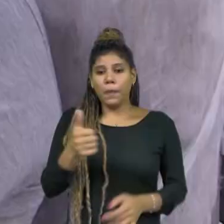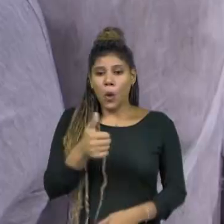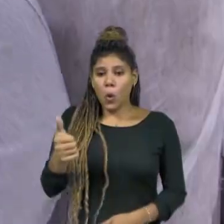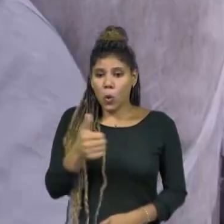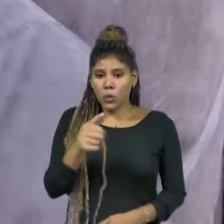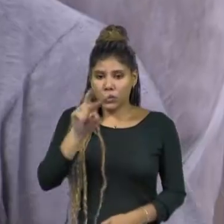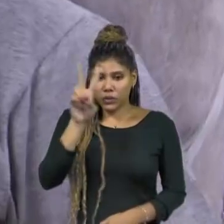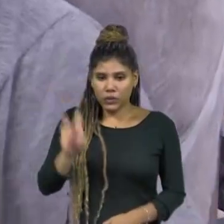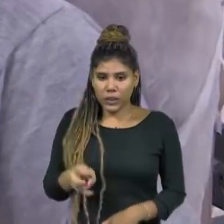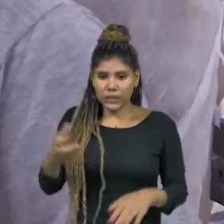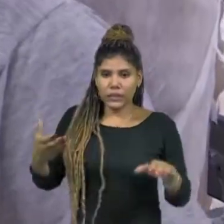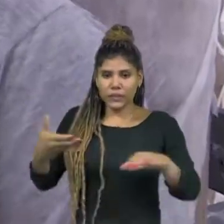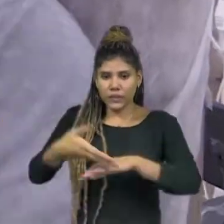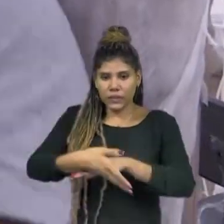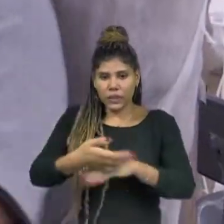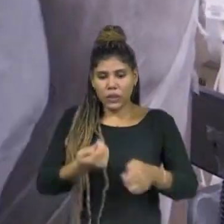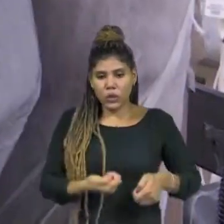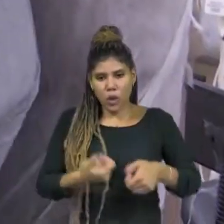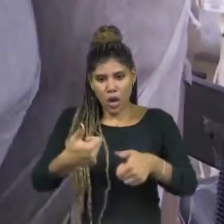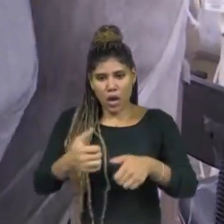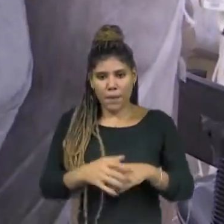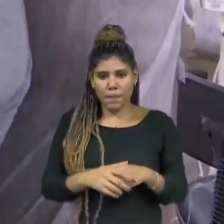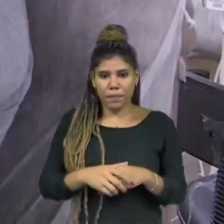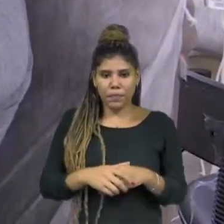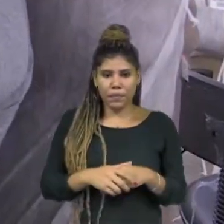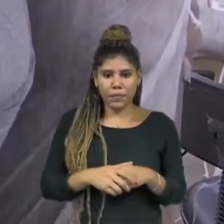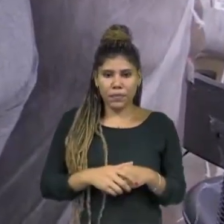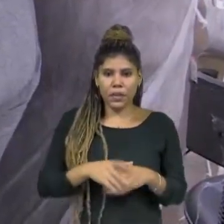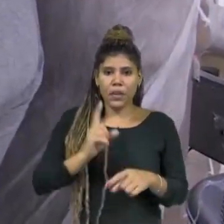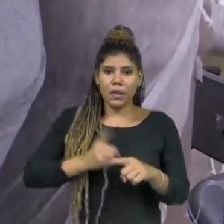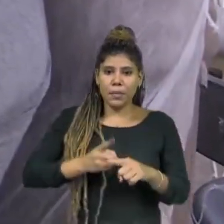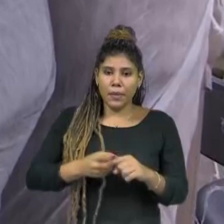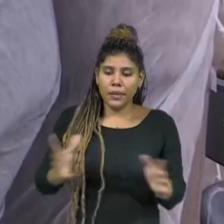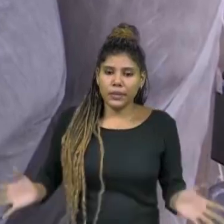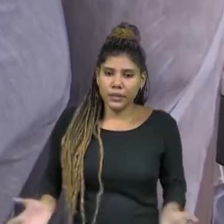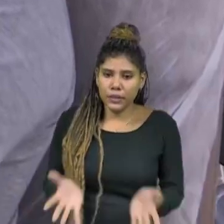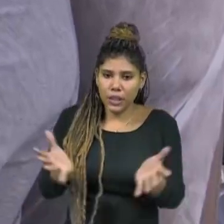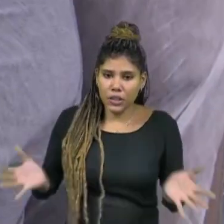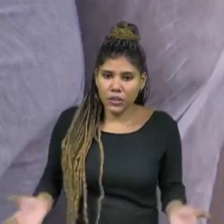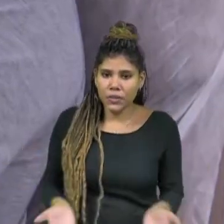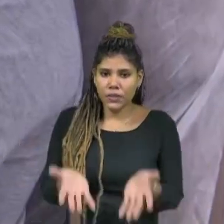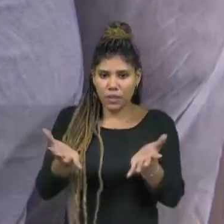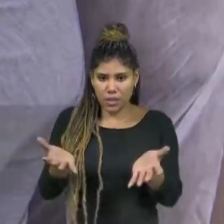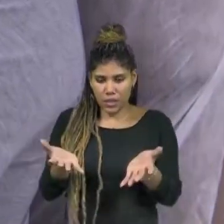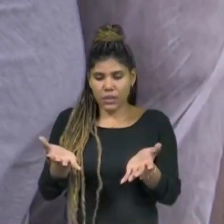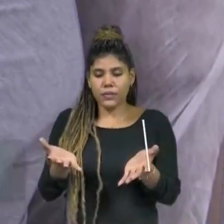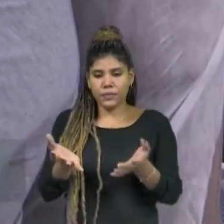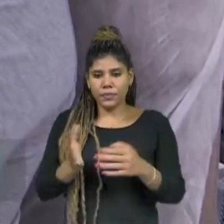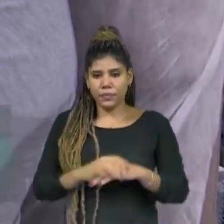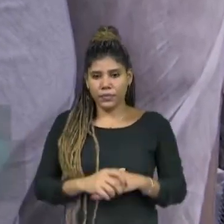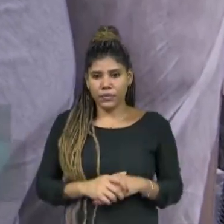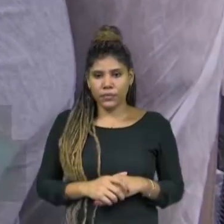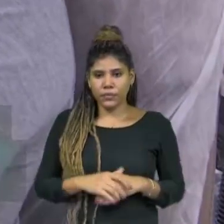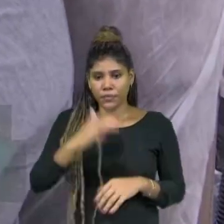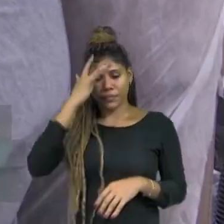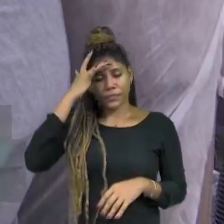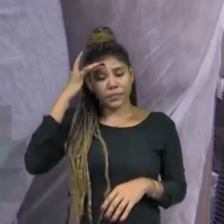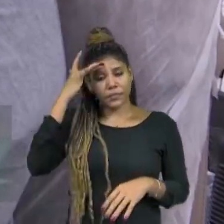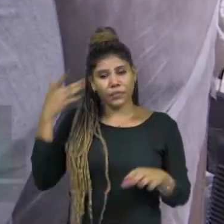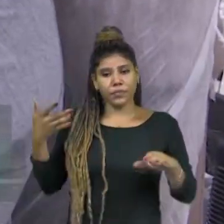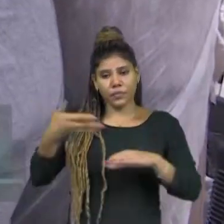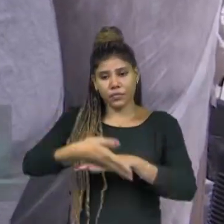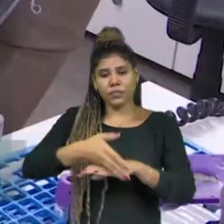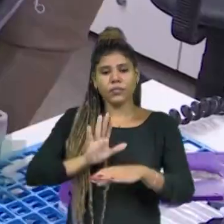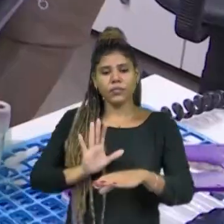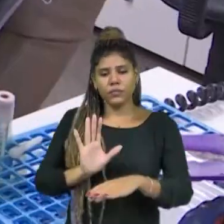EMOSSE. Eu venho doar porque é para incentivar e fazer doações mesmo, voluntárias, para ajudar o próximo,